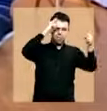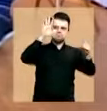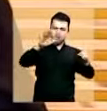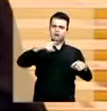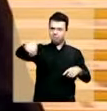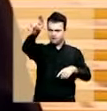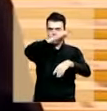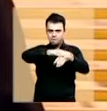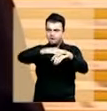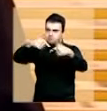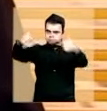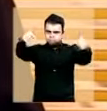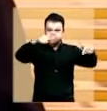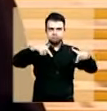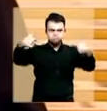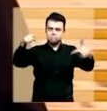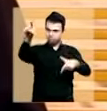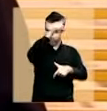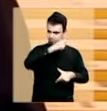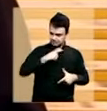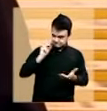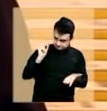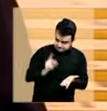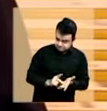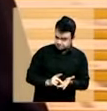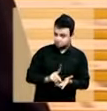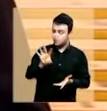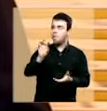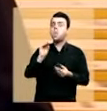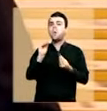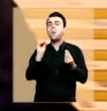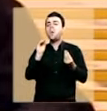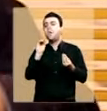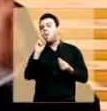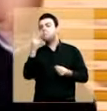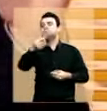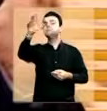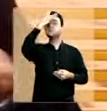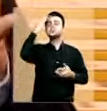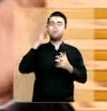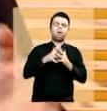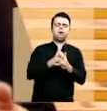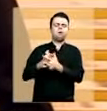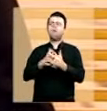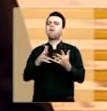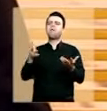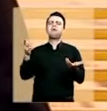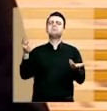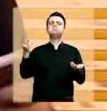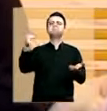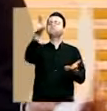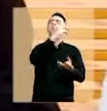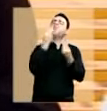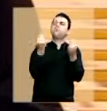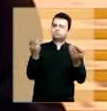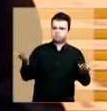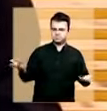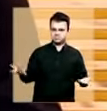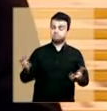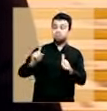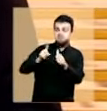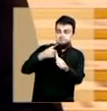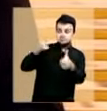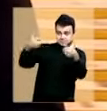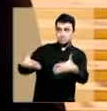ideias e já está sendo aplicada, já é algo efetivo ou ainda é um conceito muito vago, muito distante? Antes de falar sobre